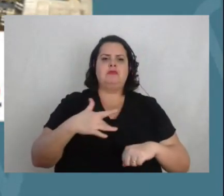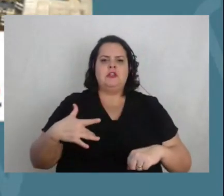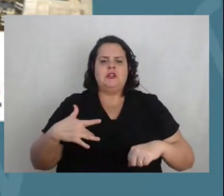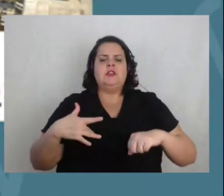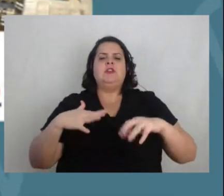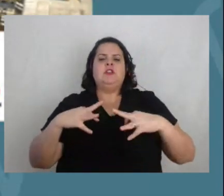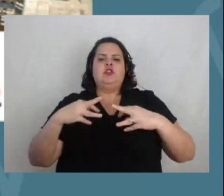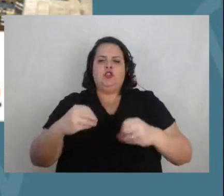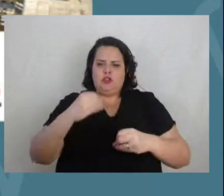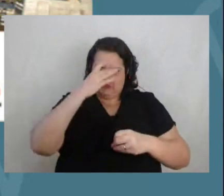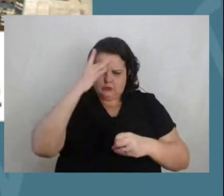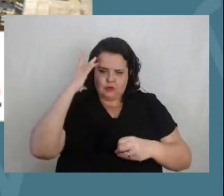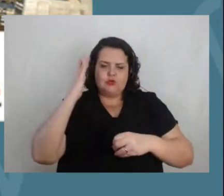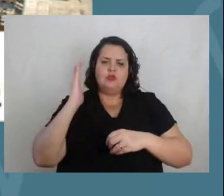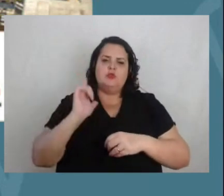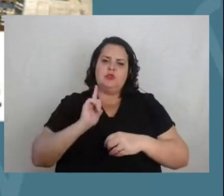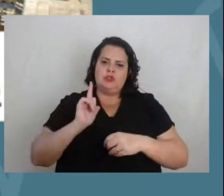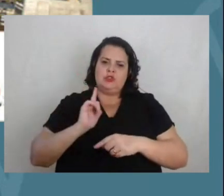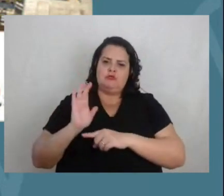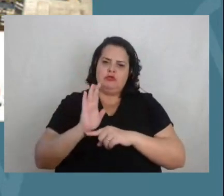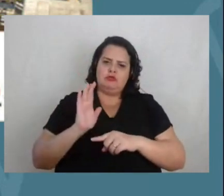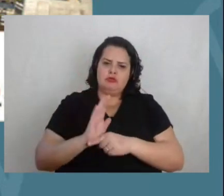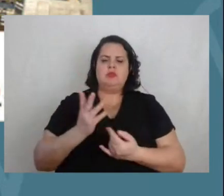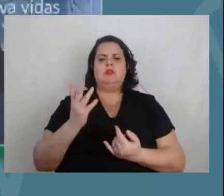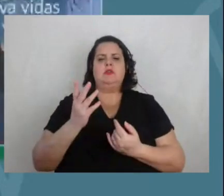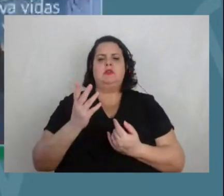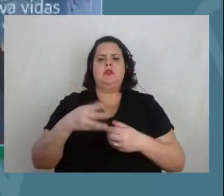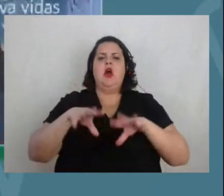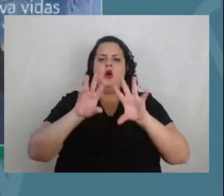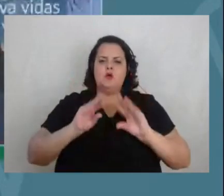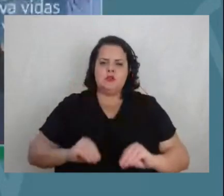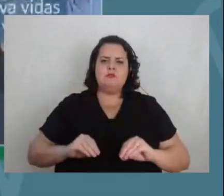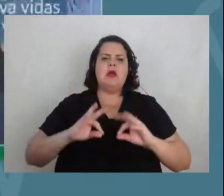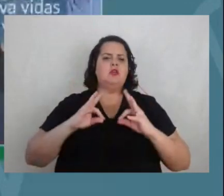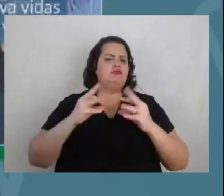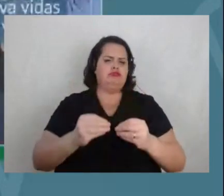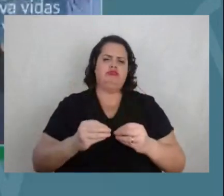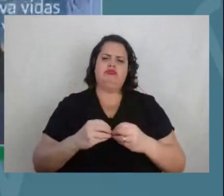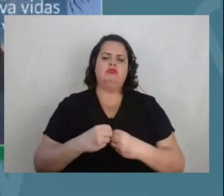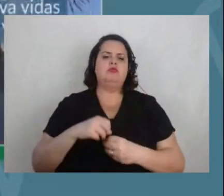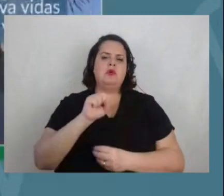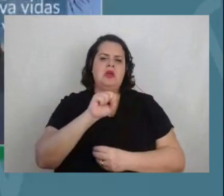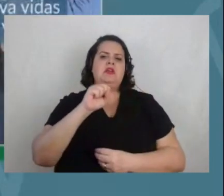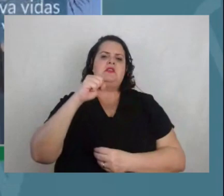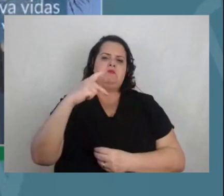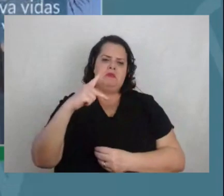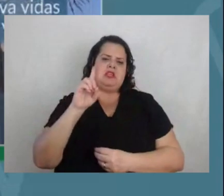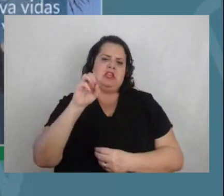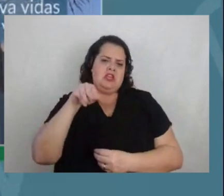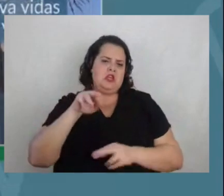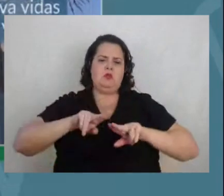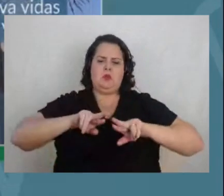a Unifesp, as duas escolas, o Hospital São Paulo, a Colsan, a SPDM, vários